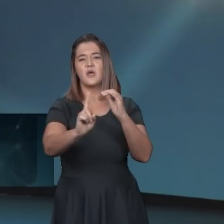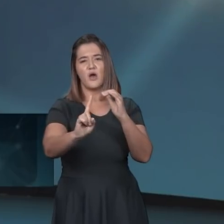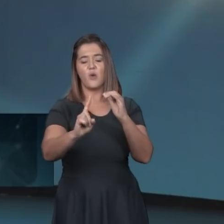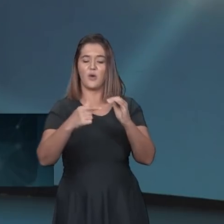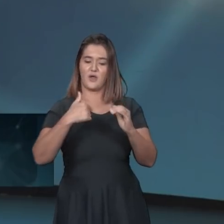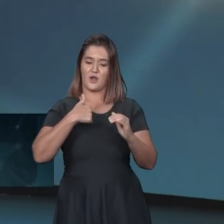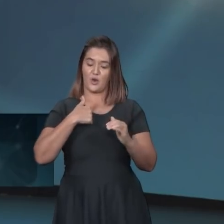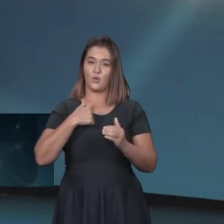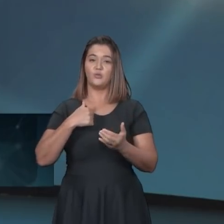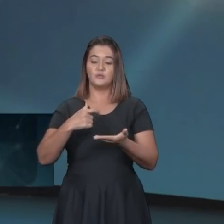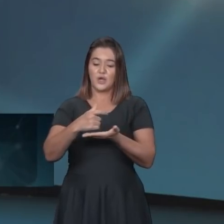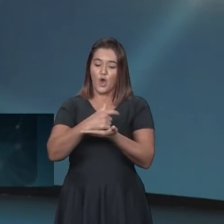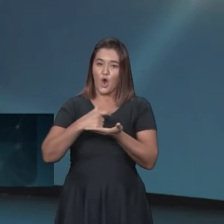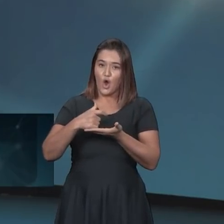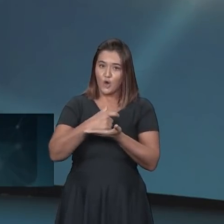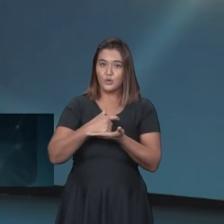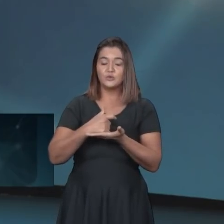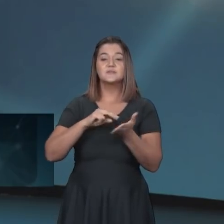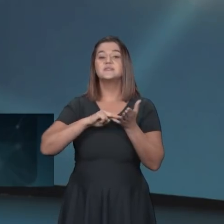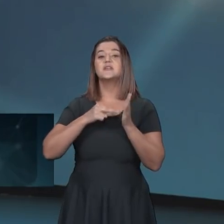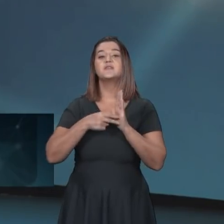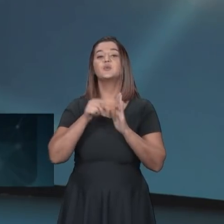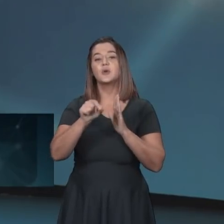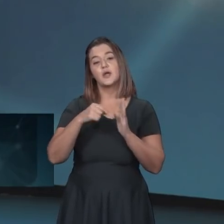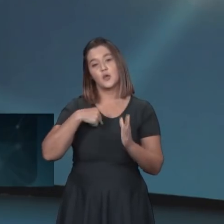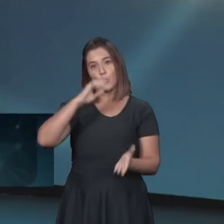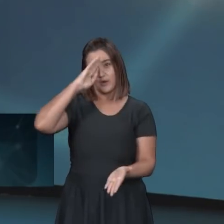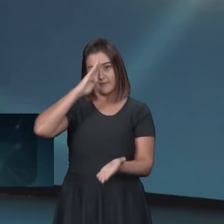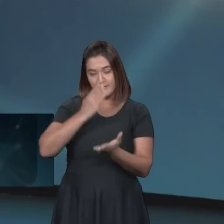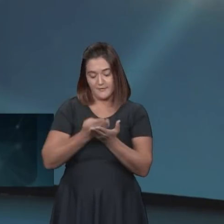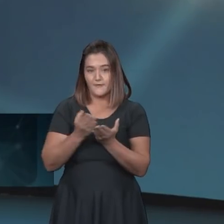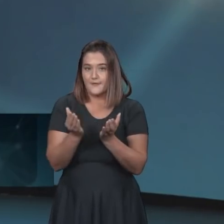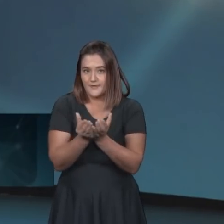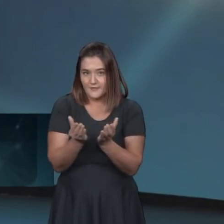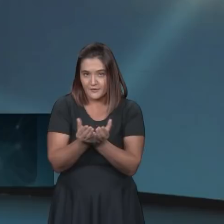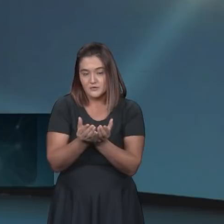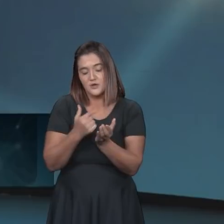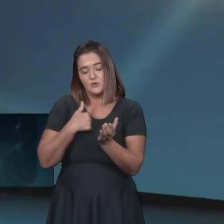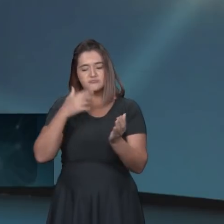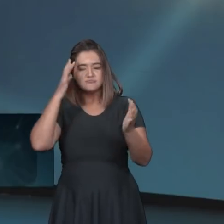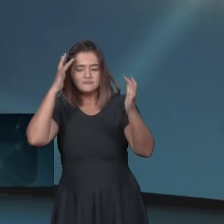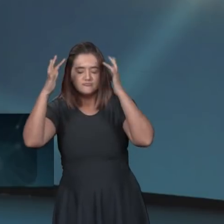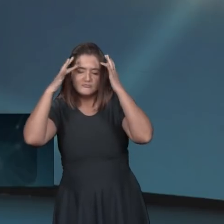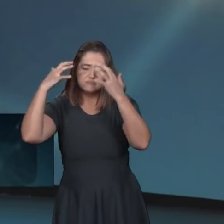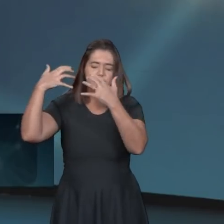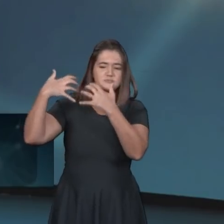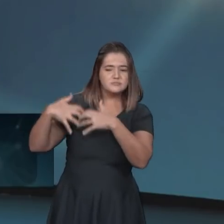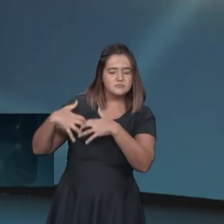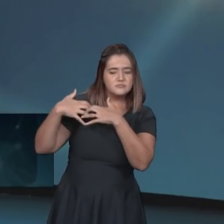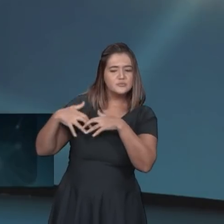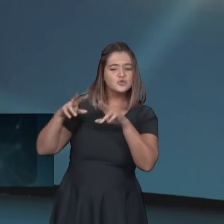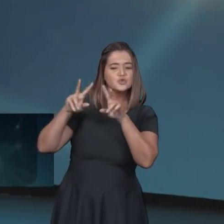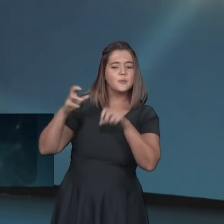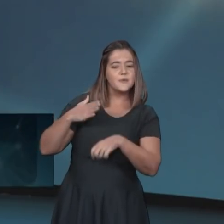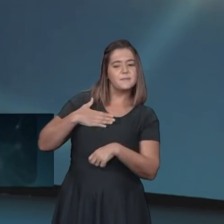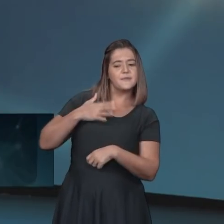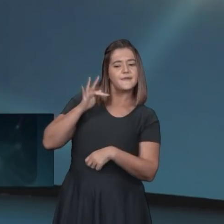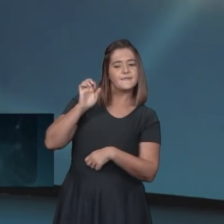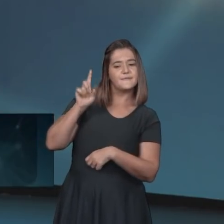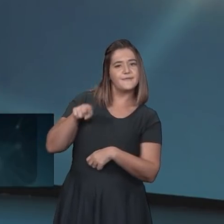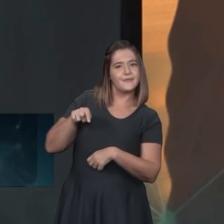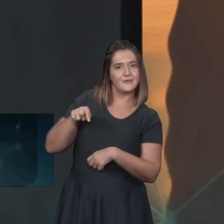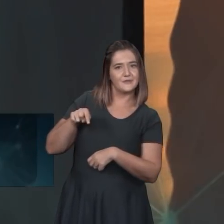crente refletindo sobre a sua fé. E é por isso que eu quero convidar você a, junto comigo, refletir sobre a fé do